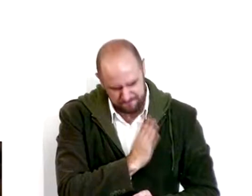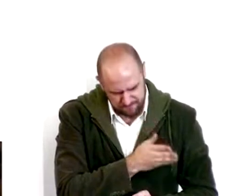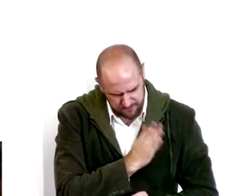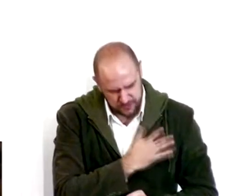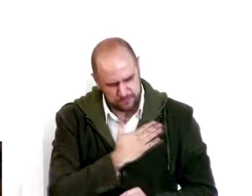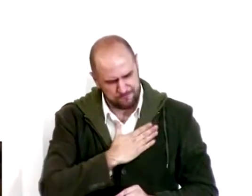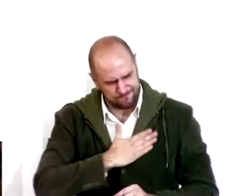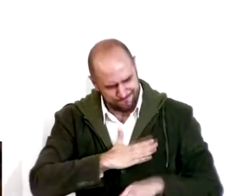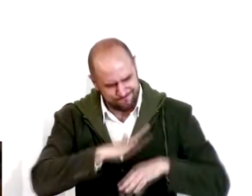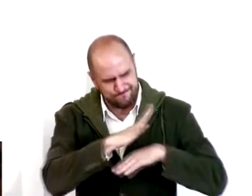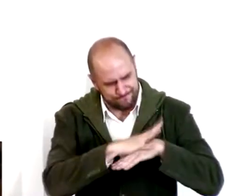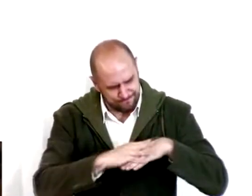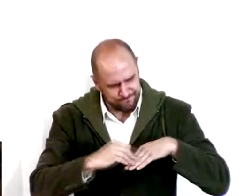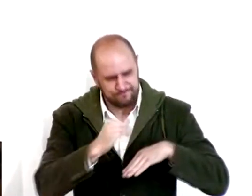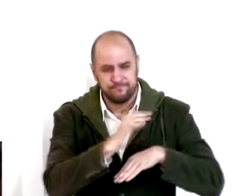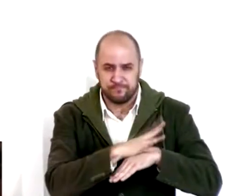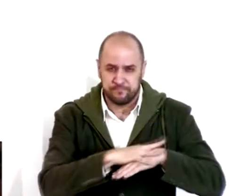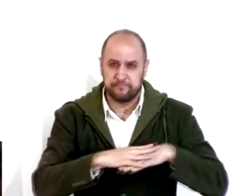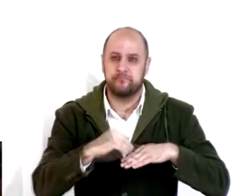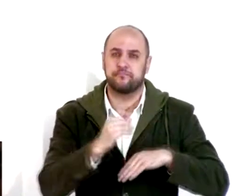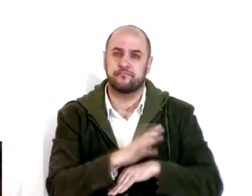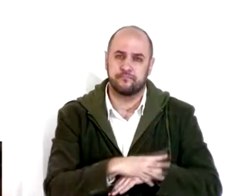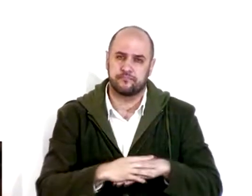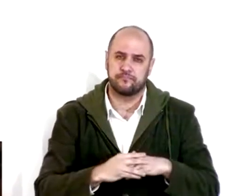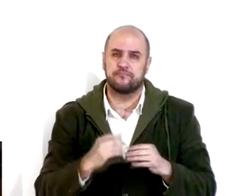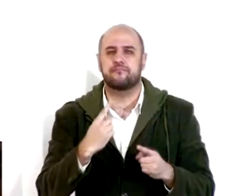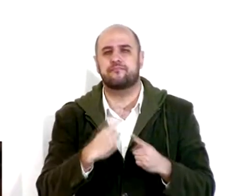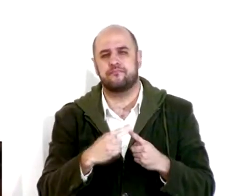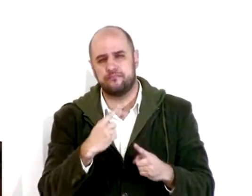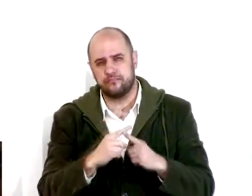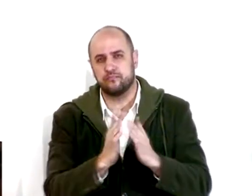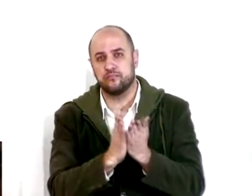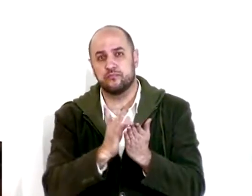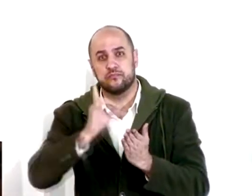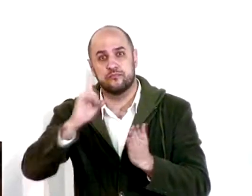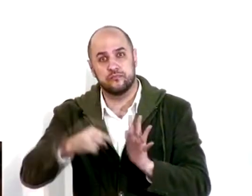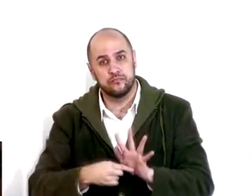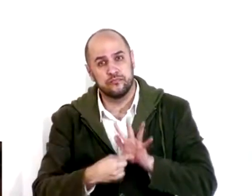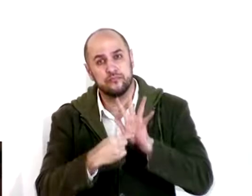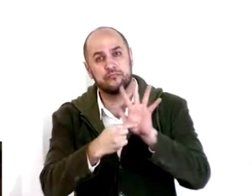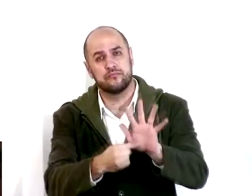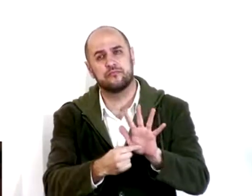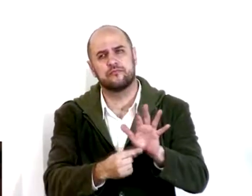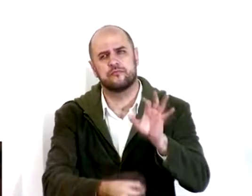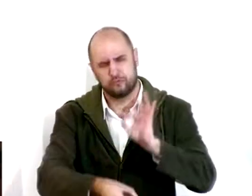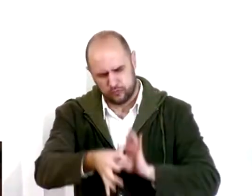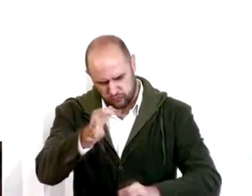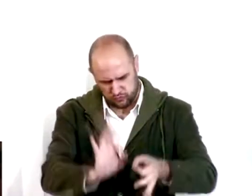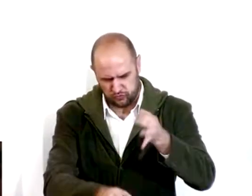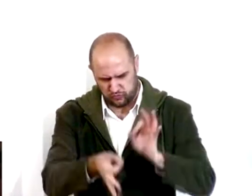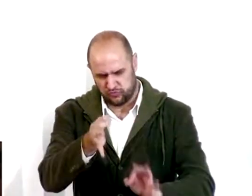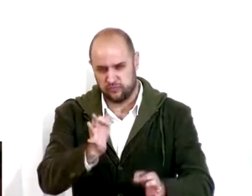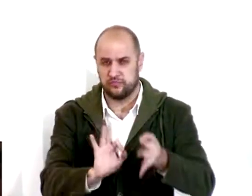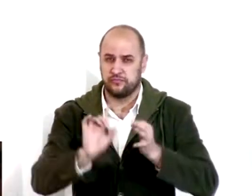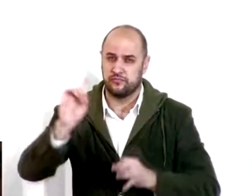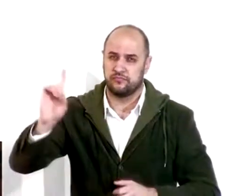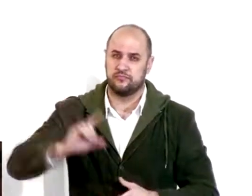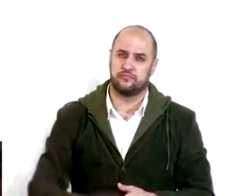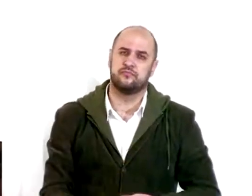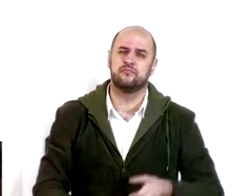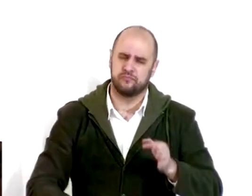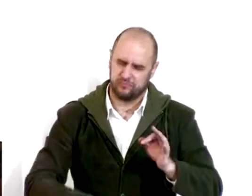consolado e confortado, porque o texto nos apresenta o justo juiz. O